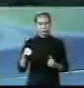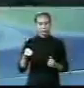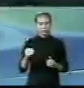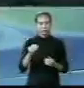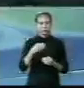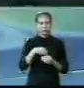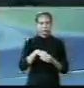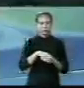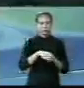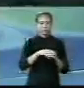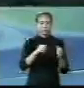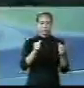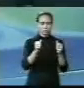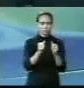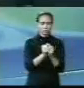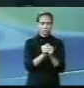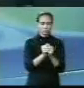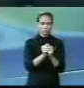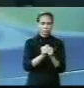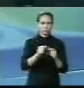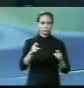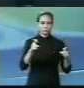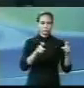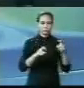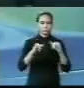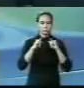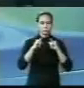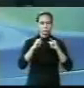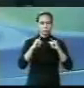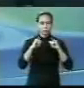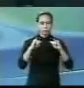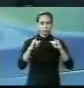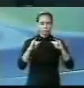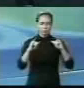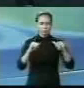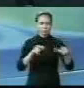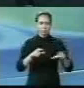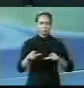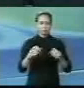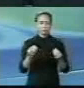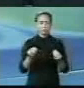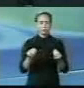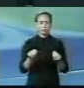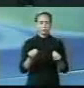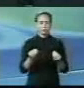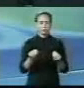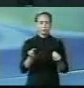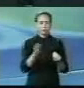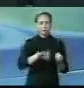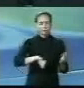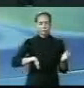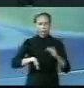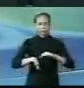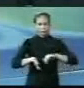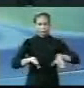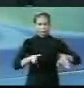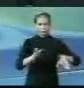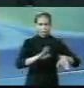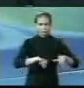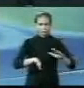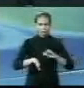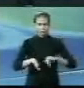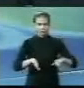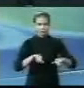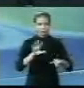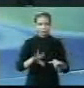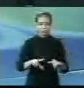ele funciona como um filtro, certo? Ele funciona filtrando o que sai da rede e o que não sai, e o que